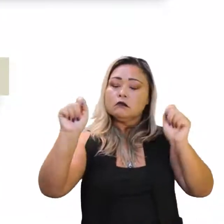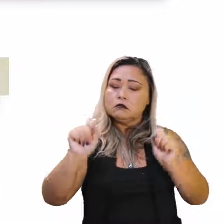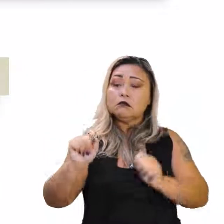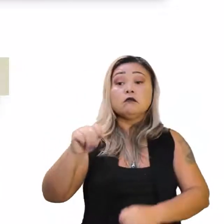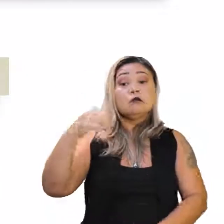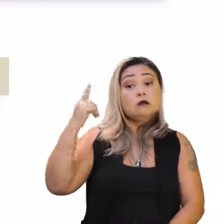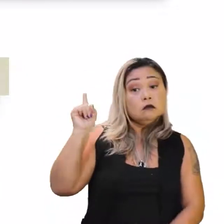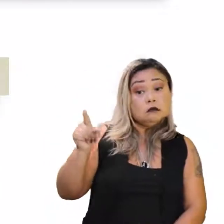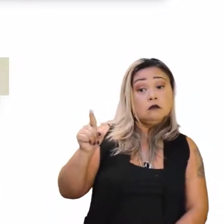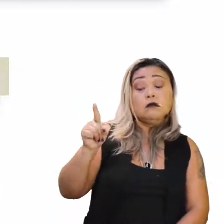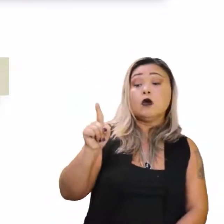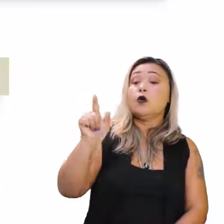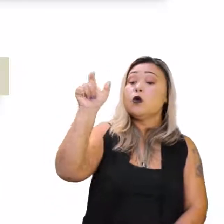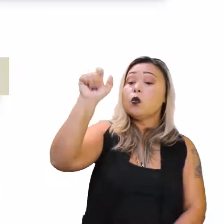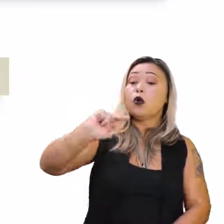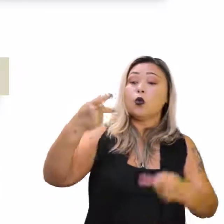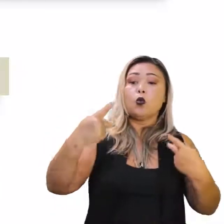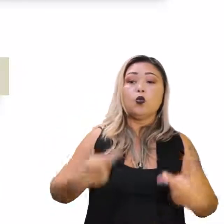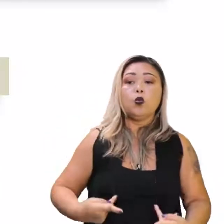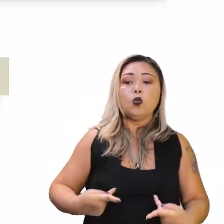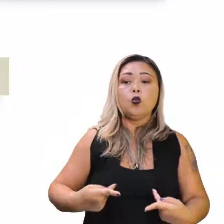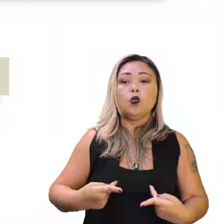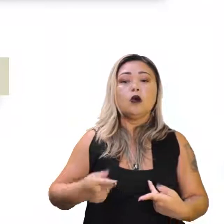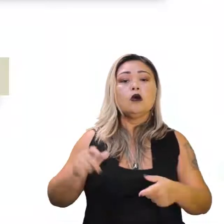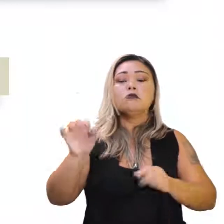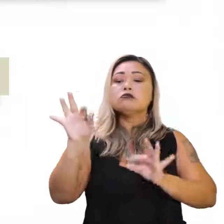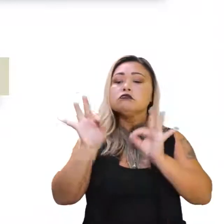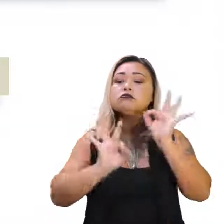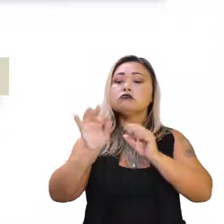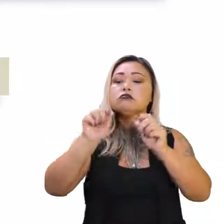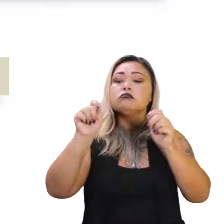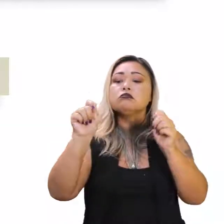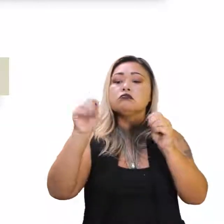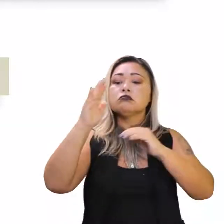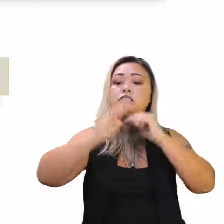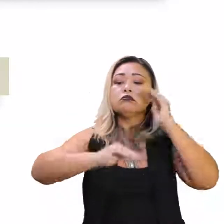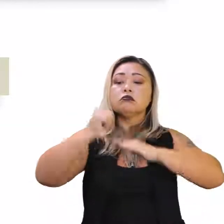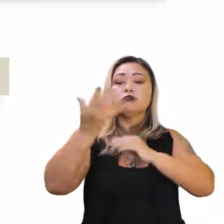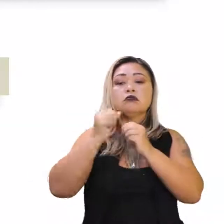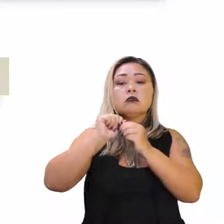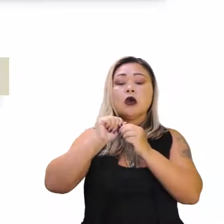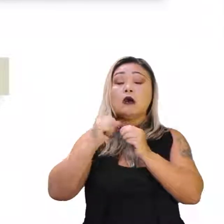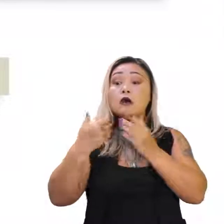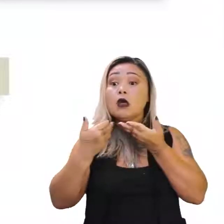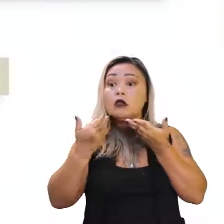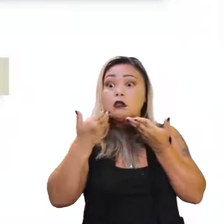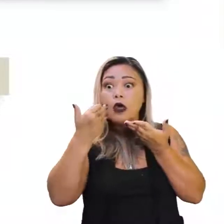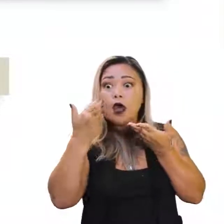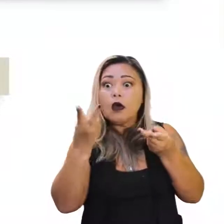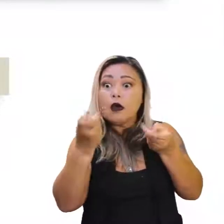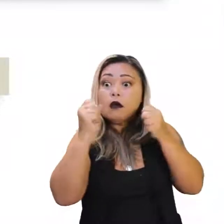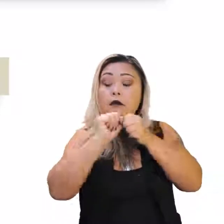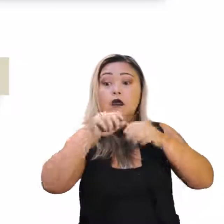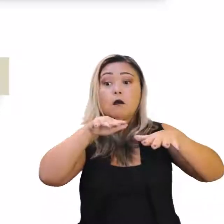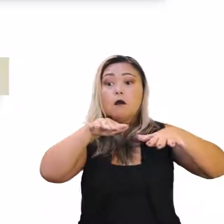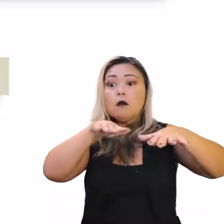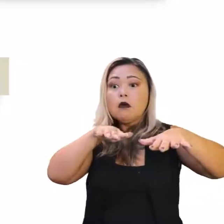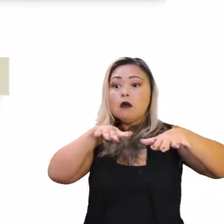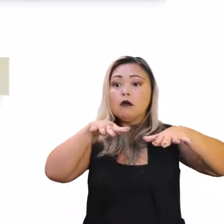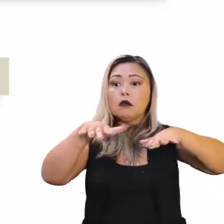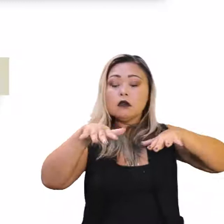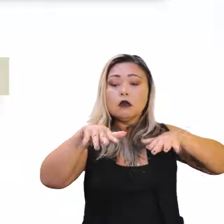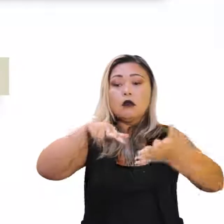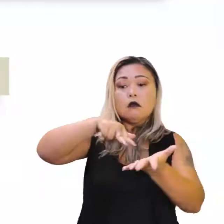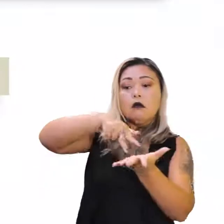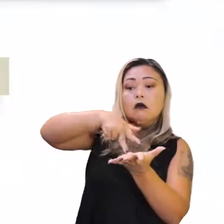esculturas futuristas. A figura humana foi trabalhada pelo artista de modo a passar a impressão de movimento. Essa posição